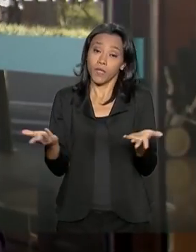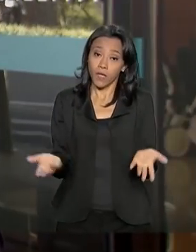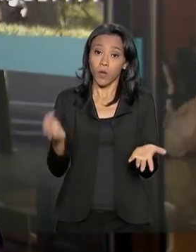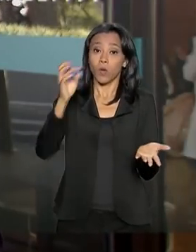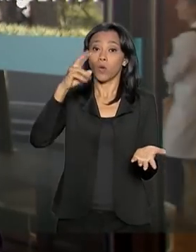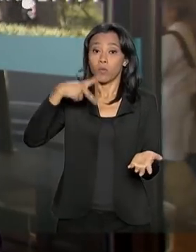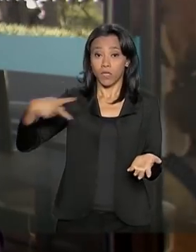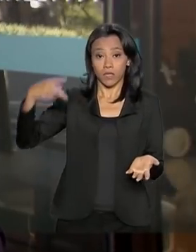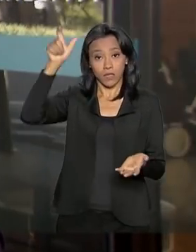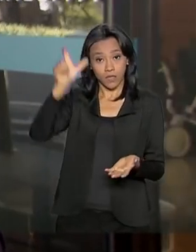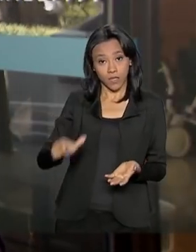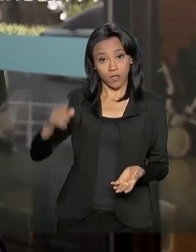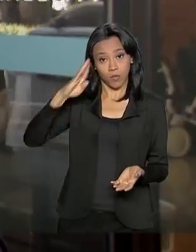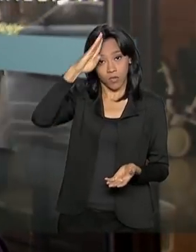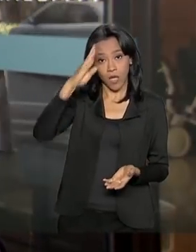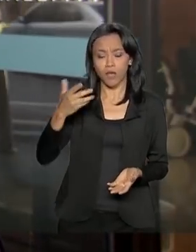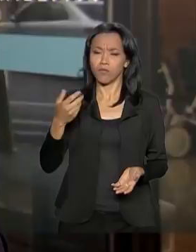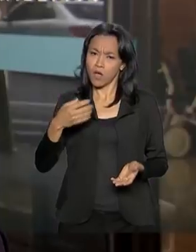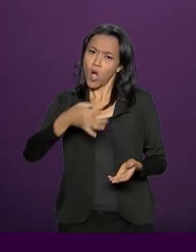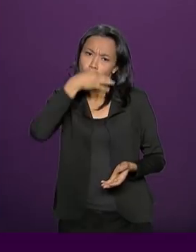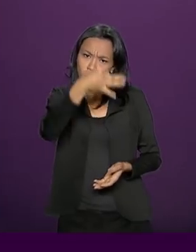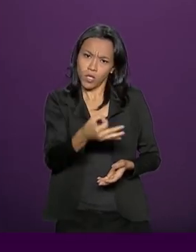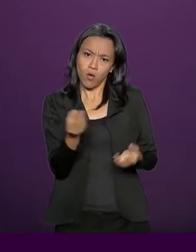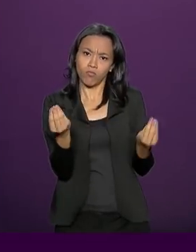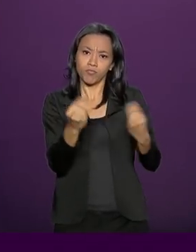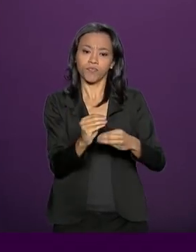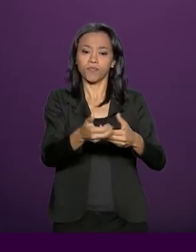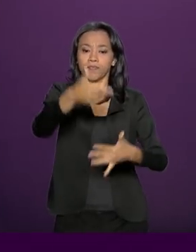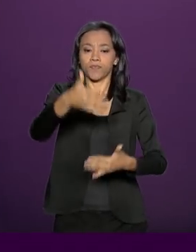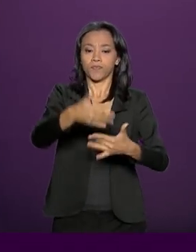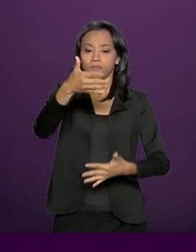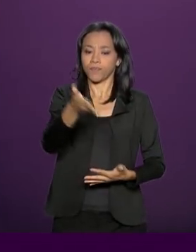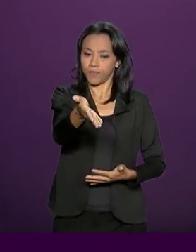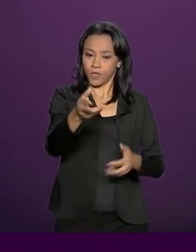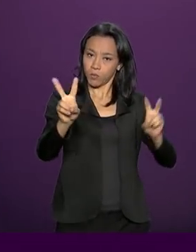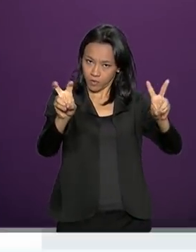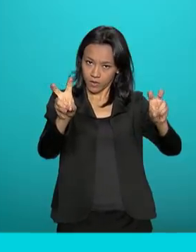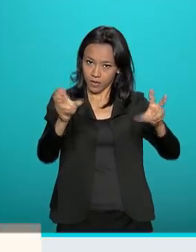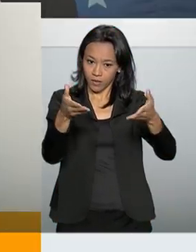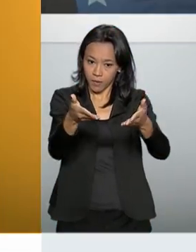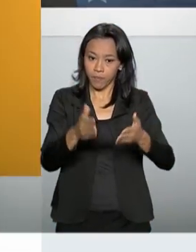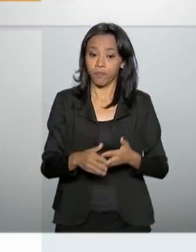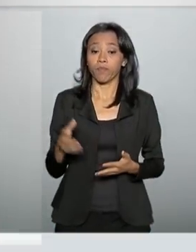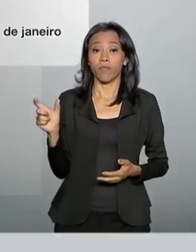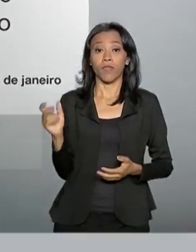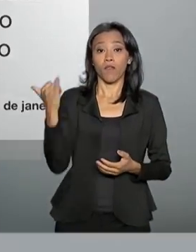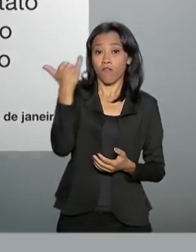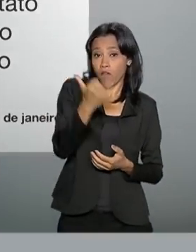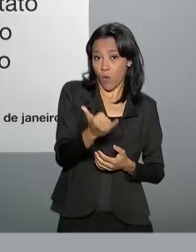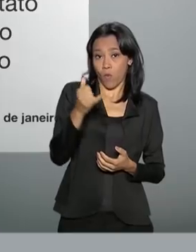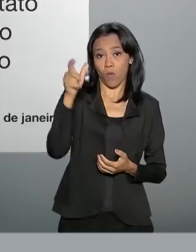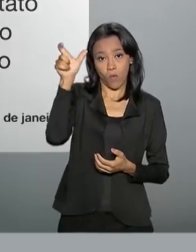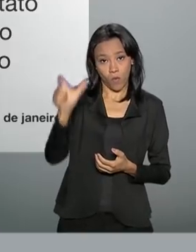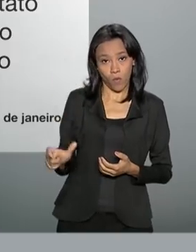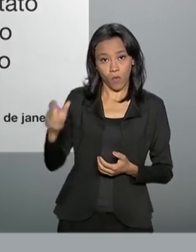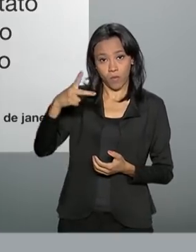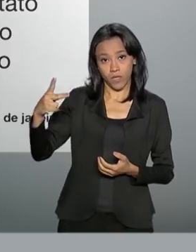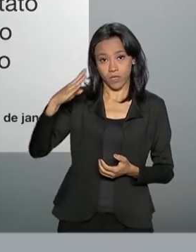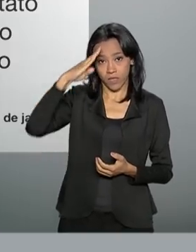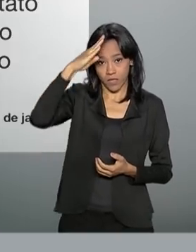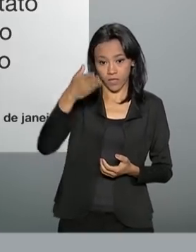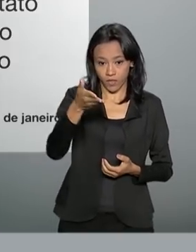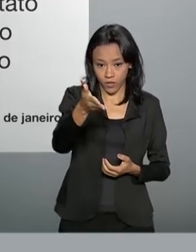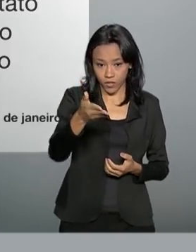utilizou as redes sociais para se manifestar a respeito desses assuntos disse o presidente no twit no Twitter